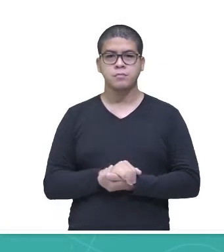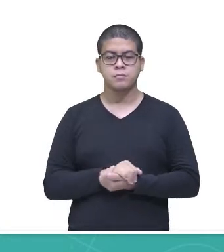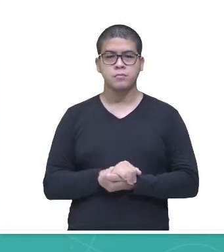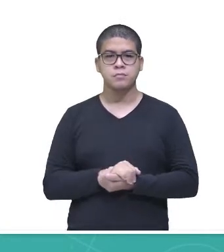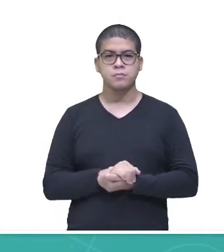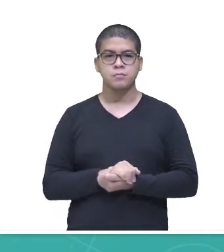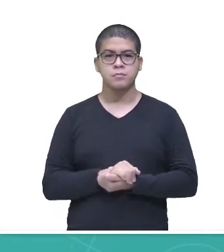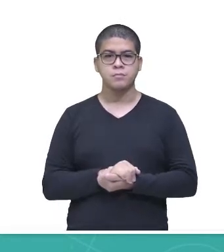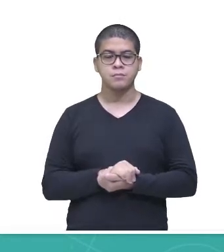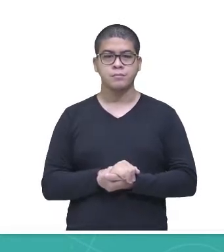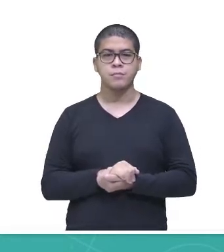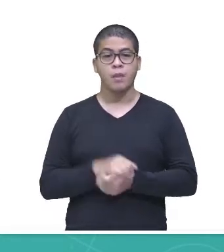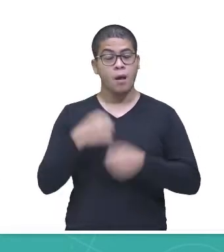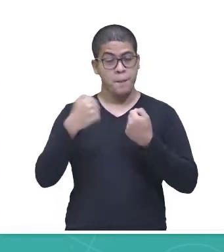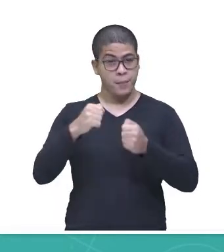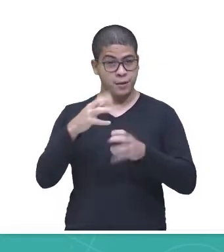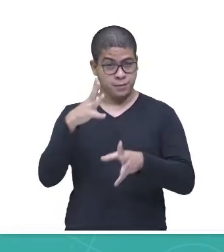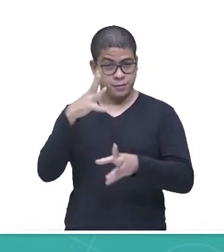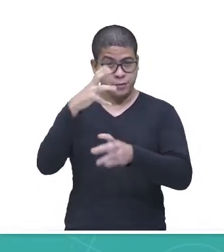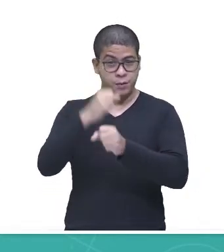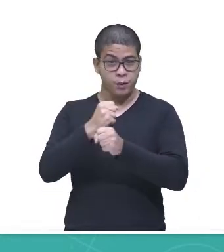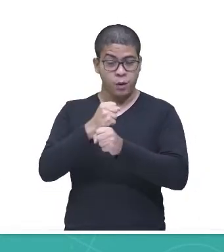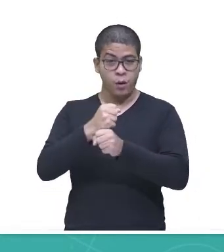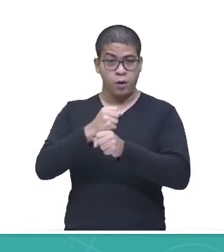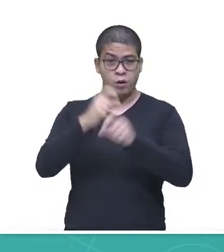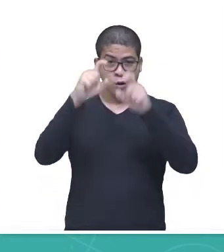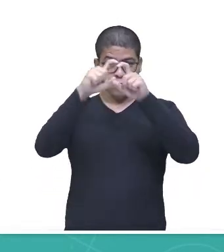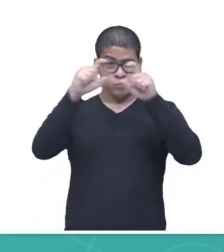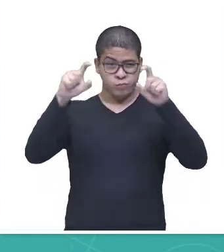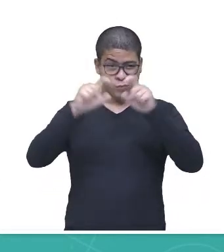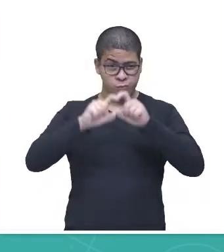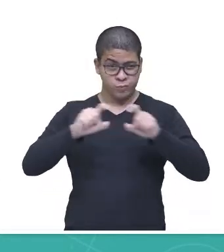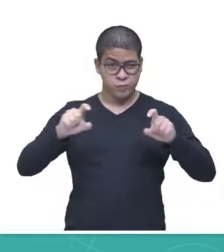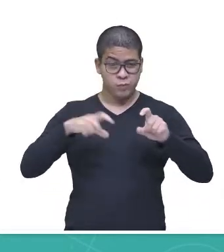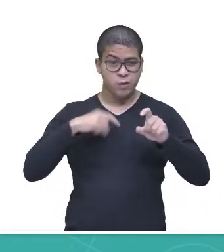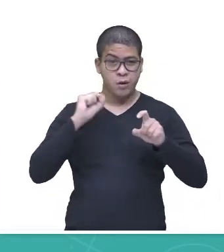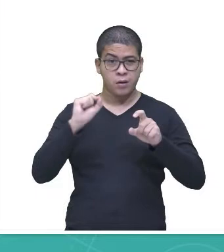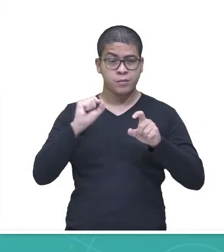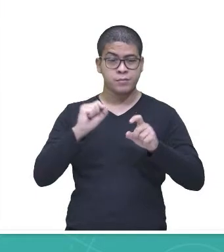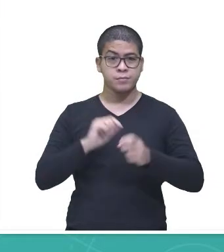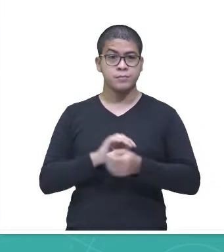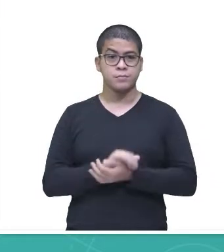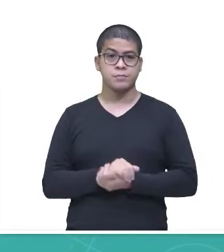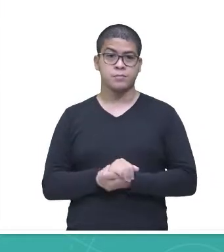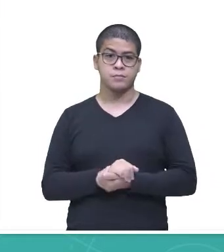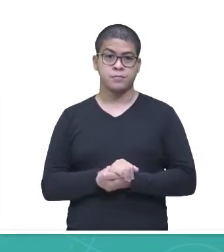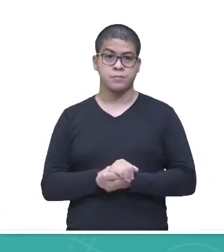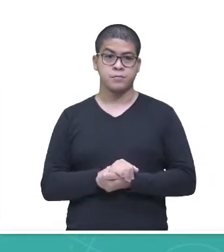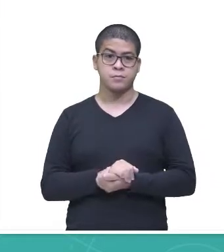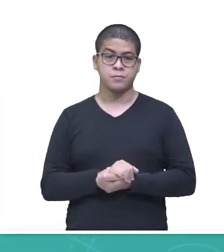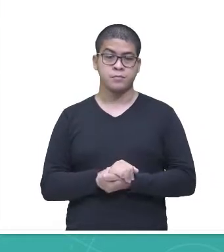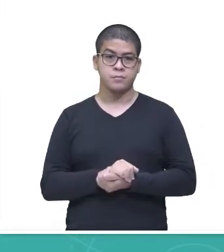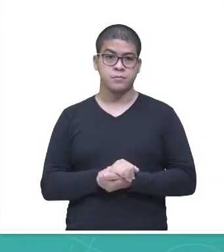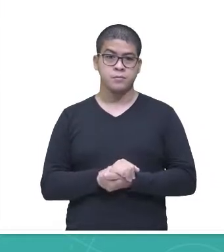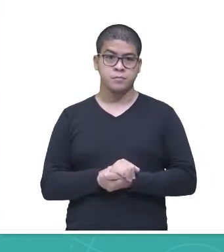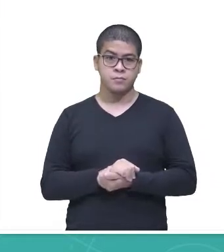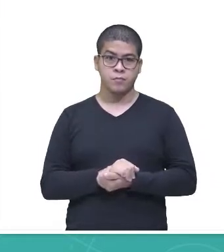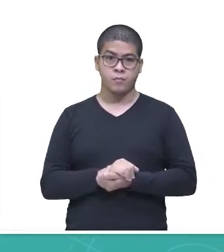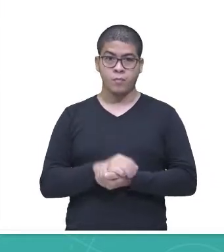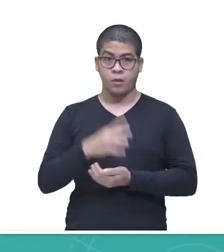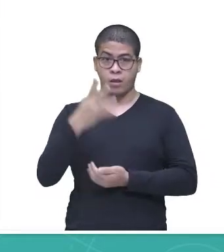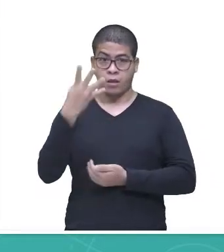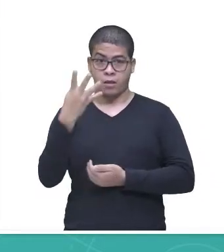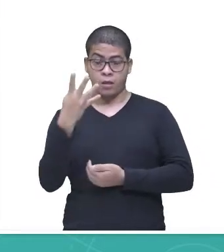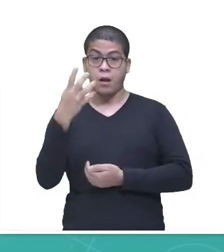Nós temos que somar esses dois valores de ângulos. Temos aqui 34